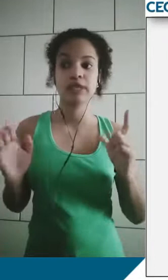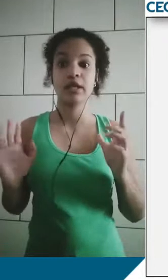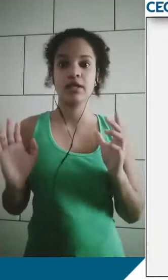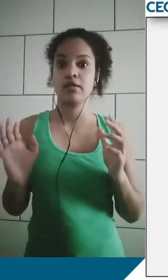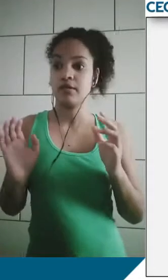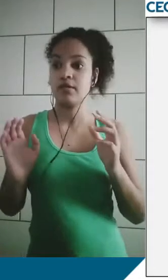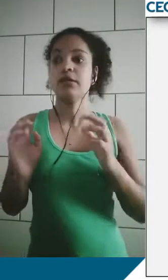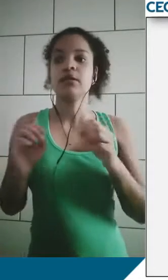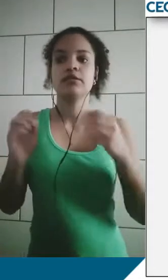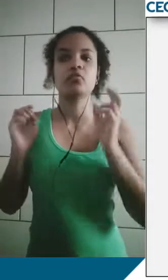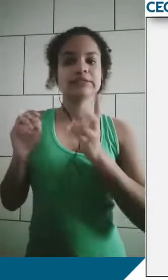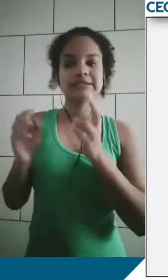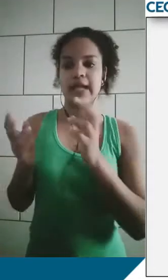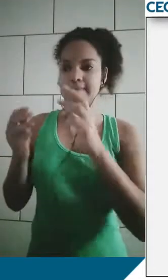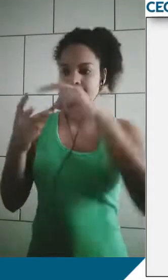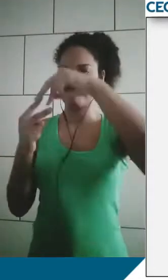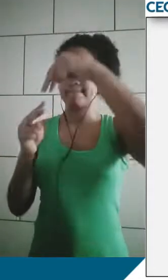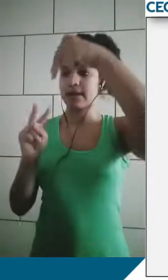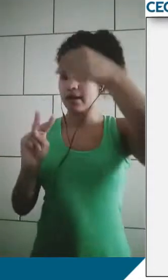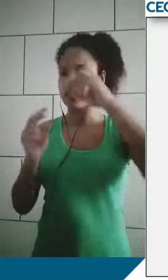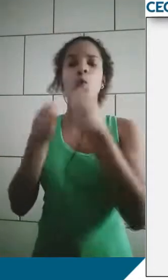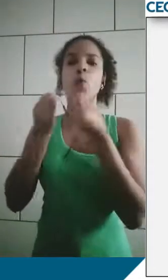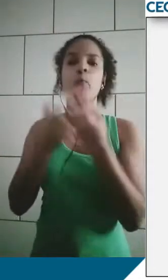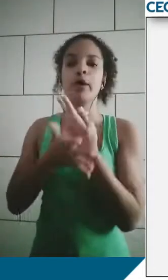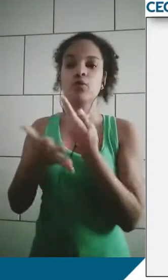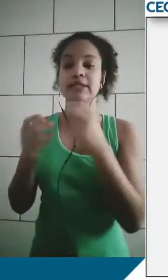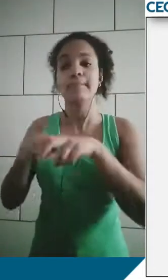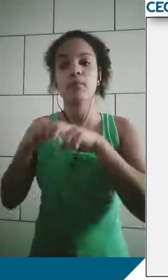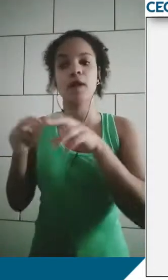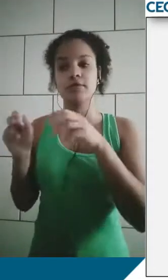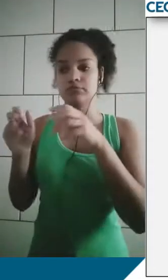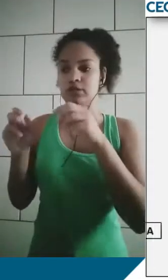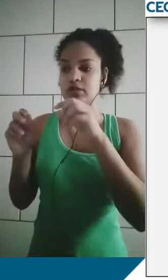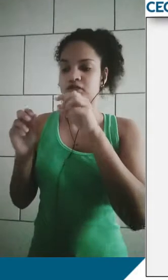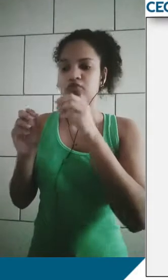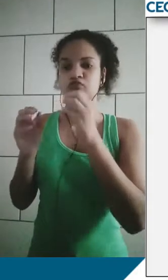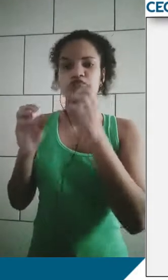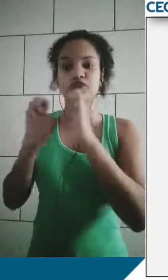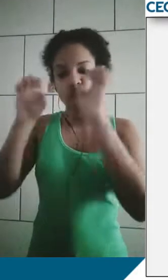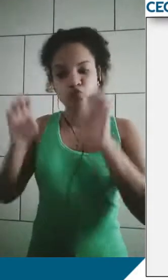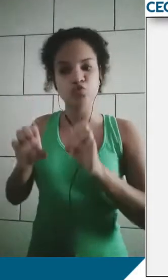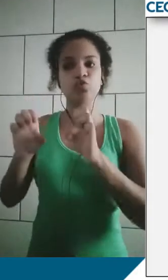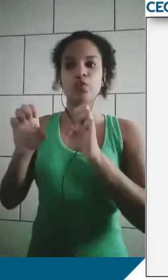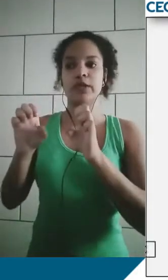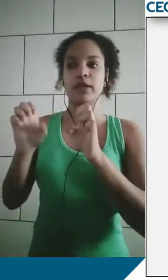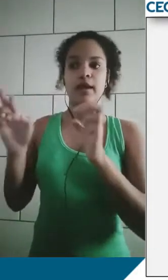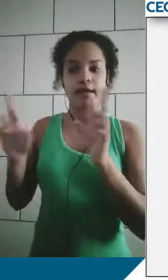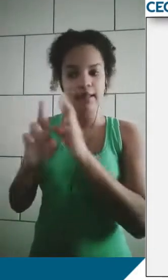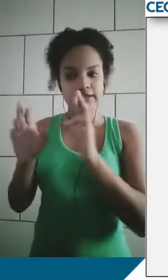DNA. A dupla hélice do DNA, ela é mantida pela relação entre as bases